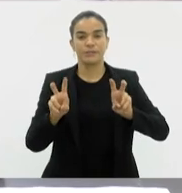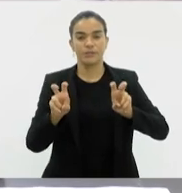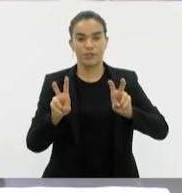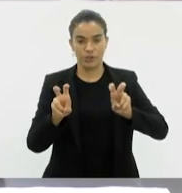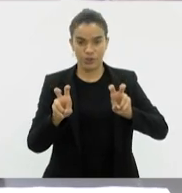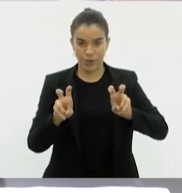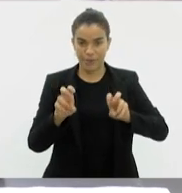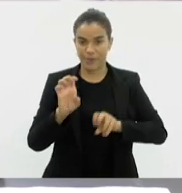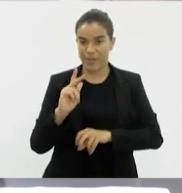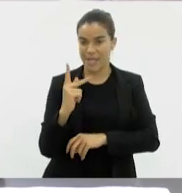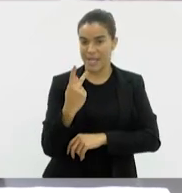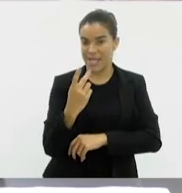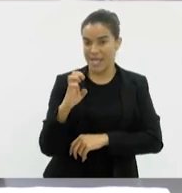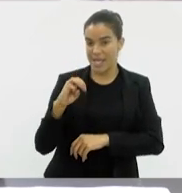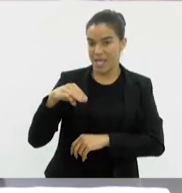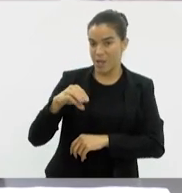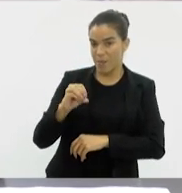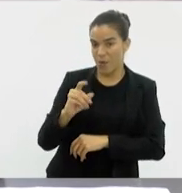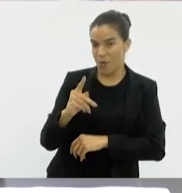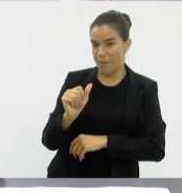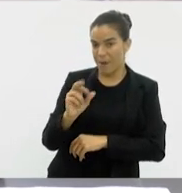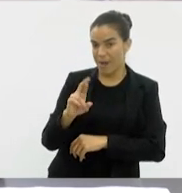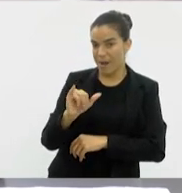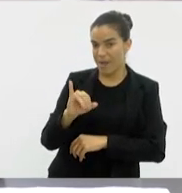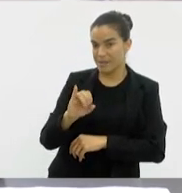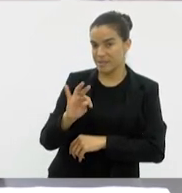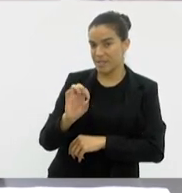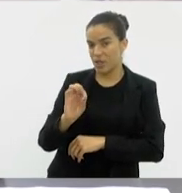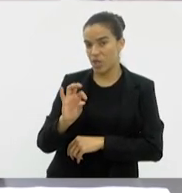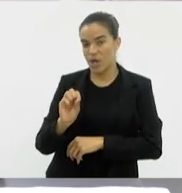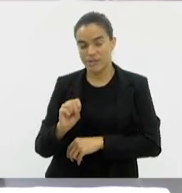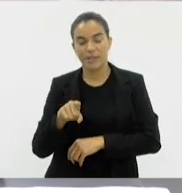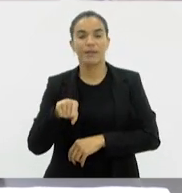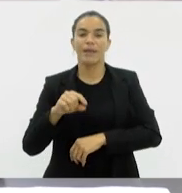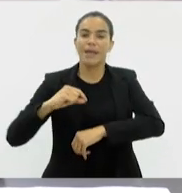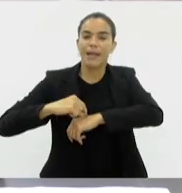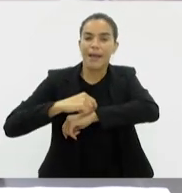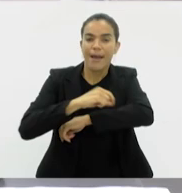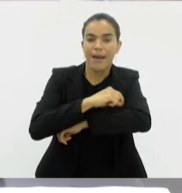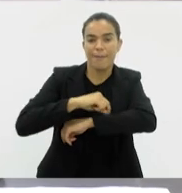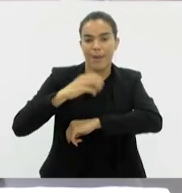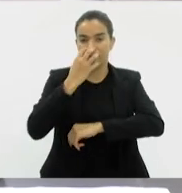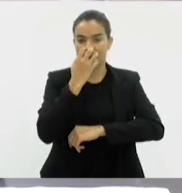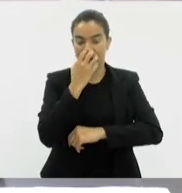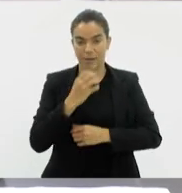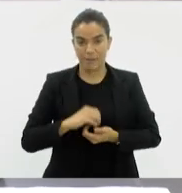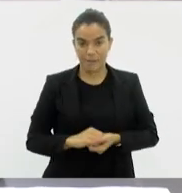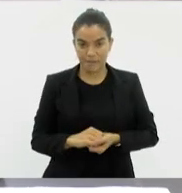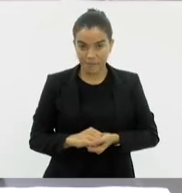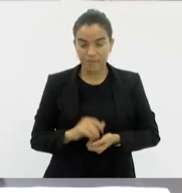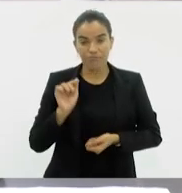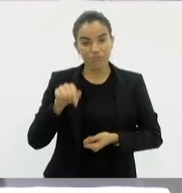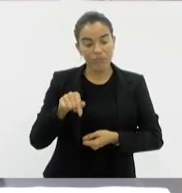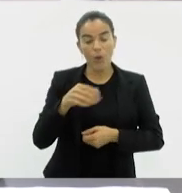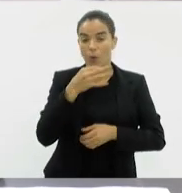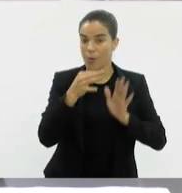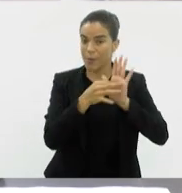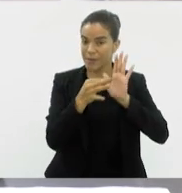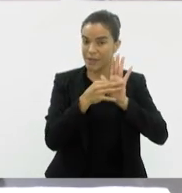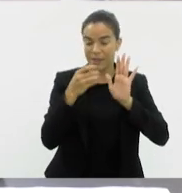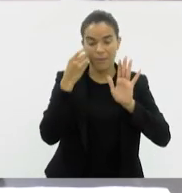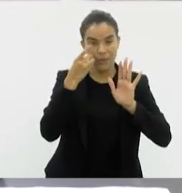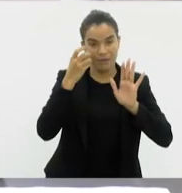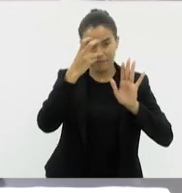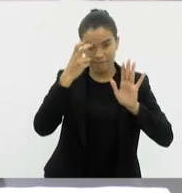a hemoparasitose canina, doença do carrapato, no âmbito do Estado do Rio de Janeiro e da outras providências. O parecer da deputada Verônica Lima é